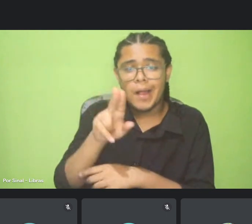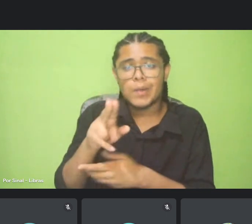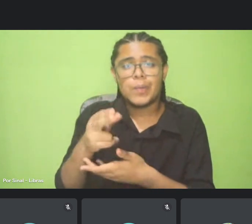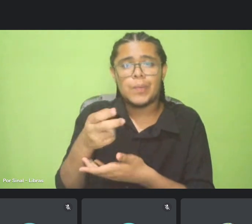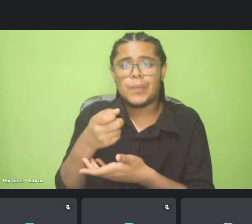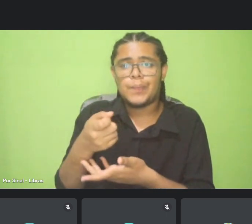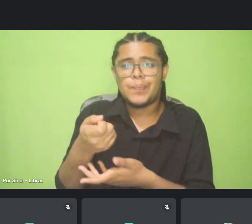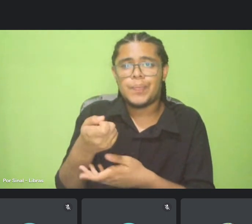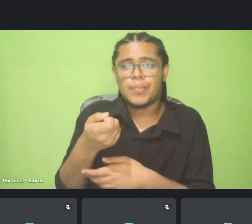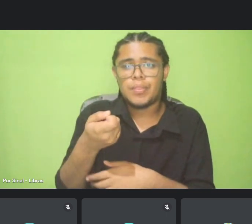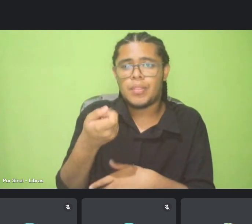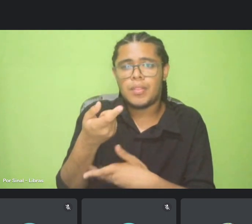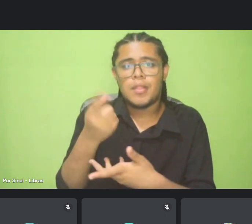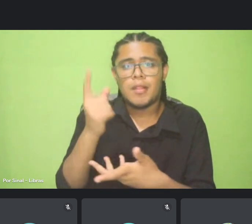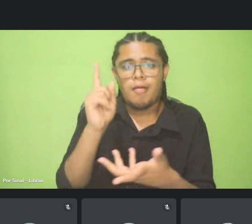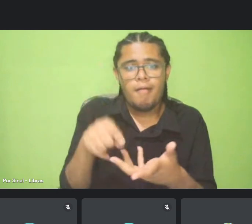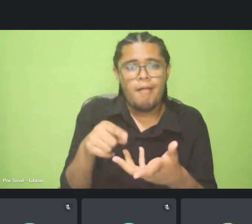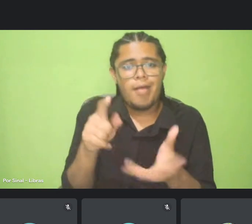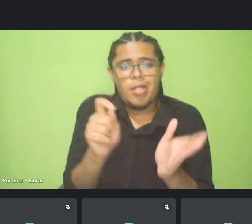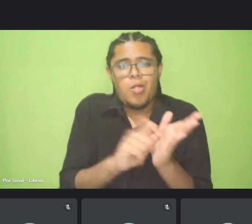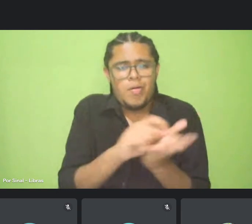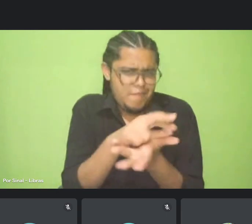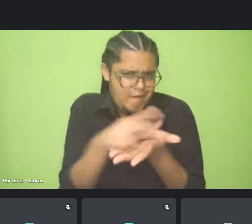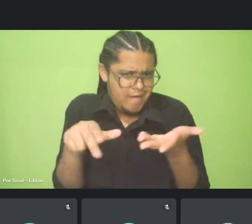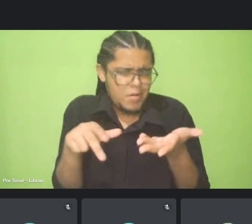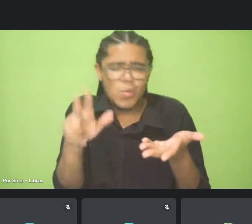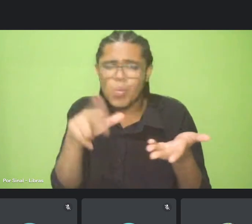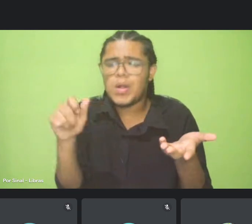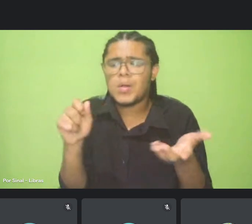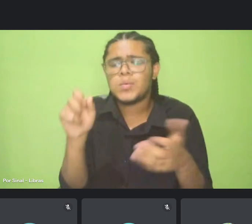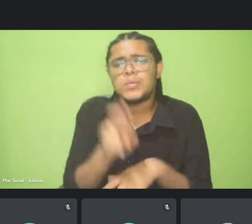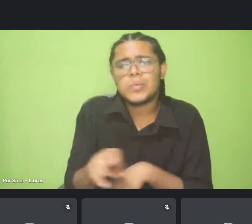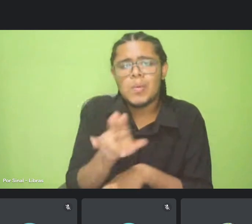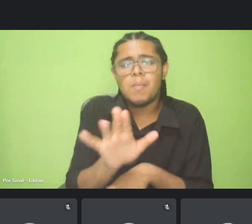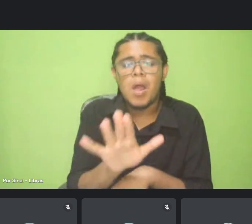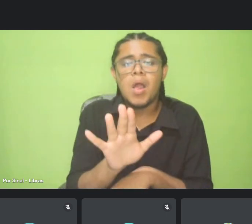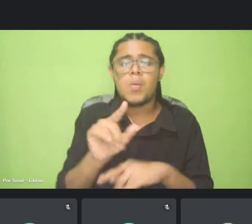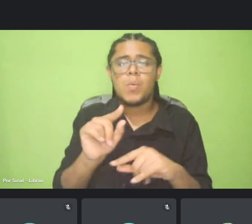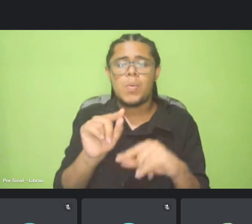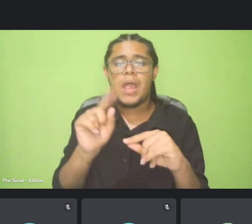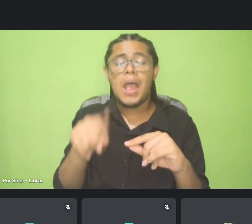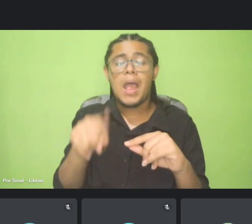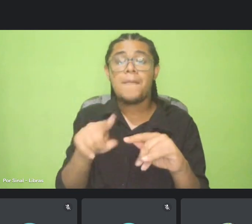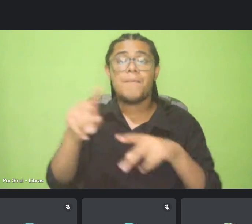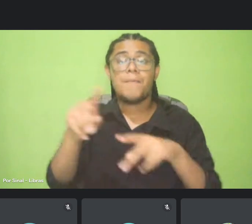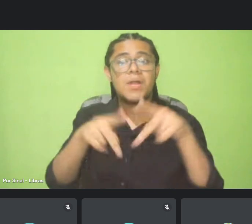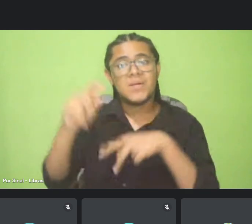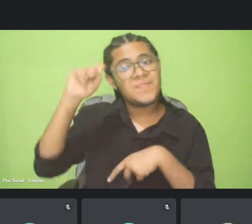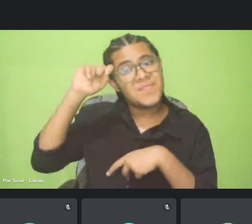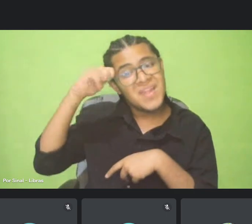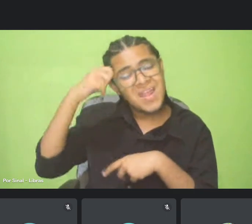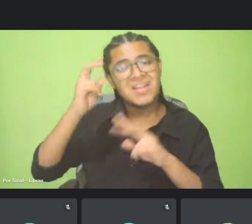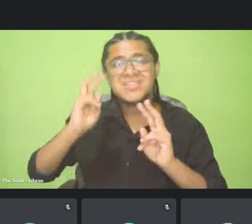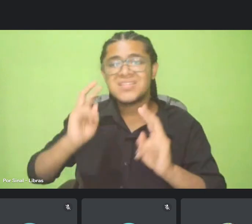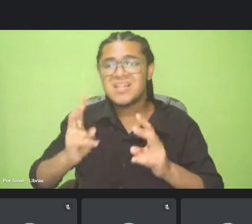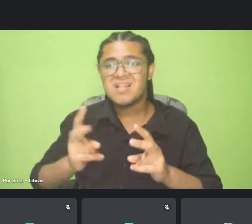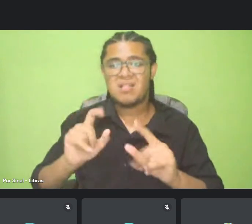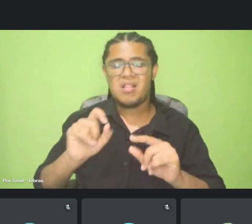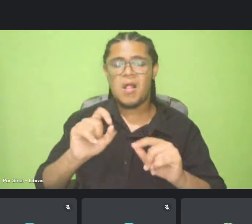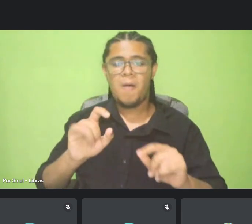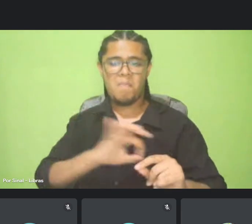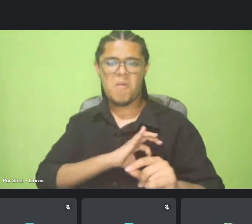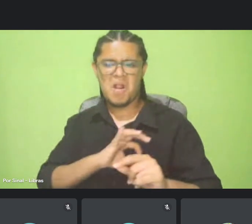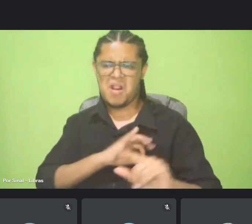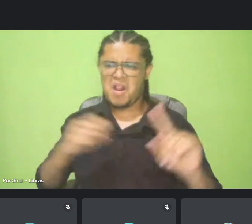população negra, que é extremamente, como é que eu posso dizer, assediada pela polícia